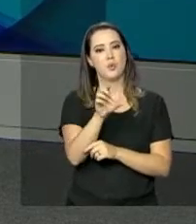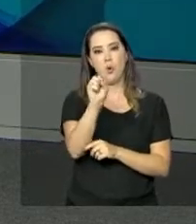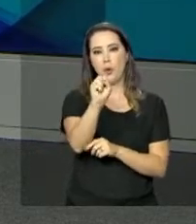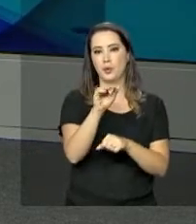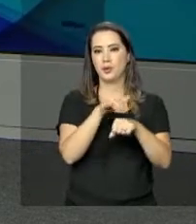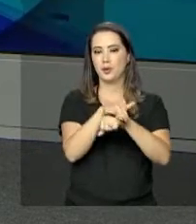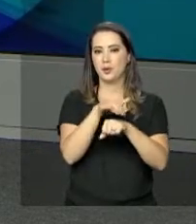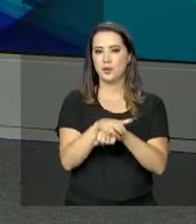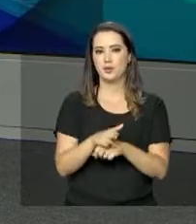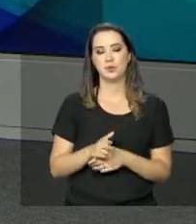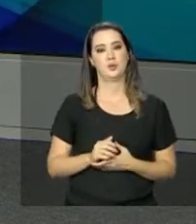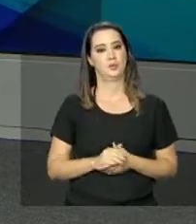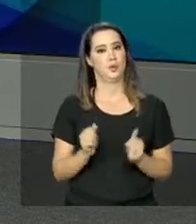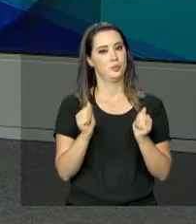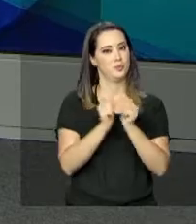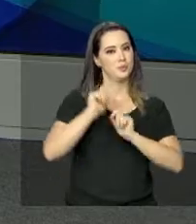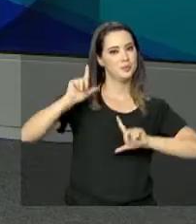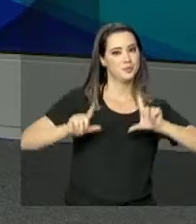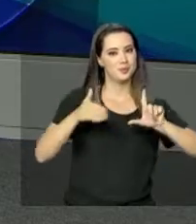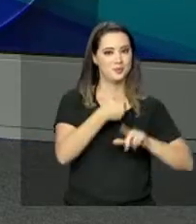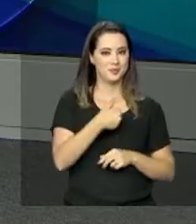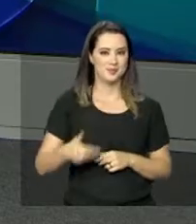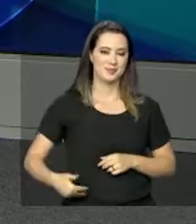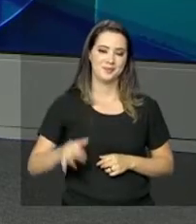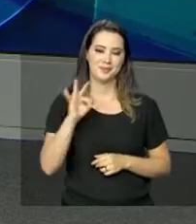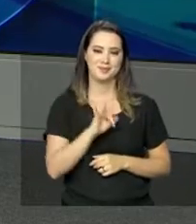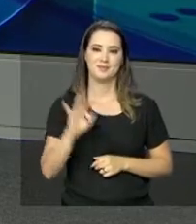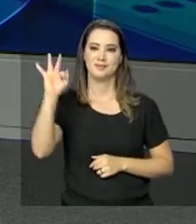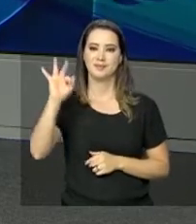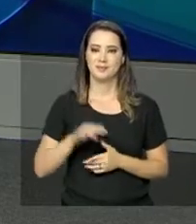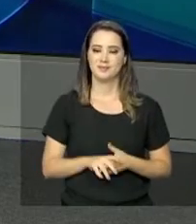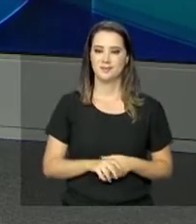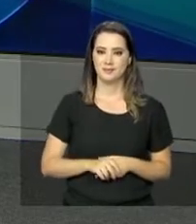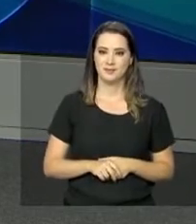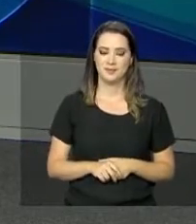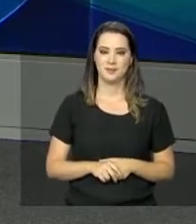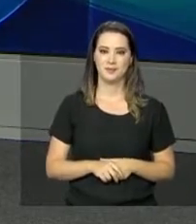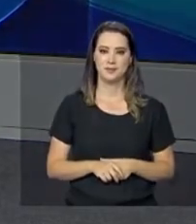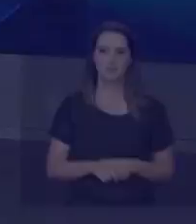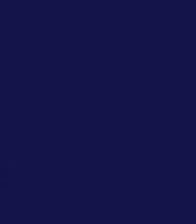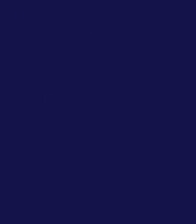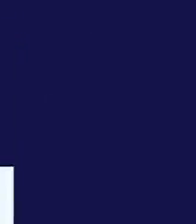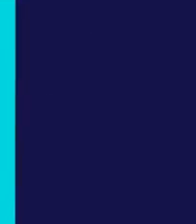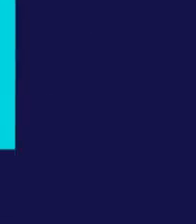8 da noite até lá continue com a gente aqui na nbr a tv do governo federal